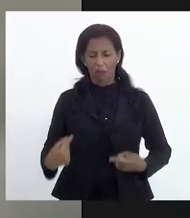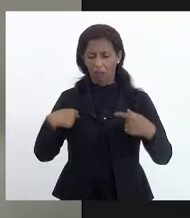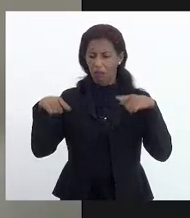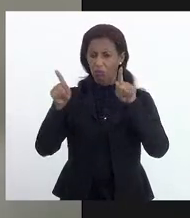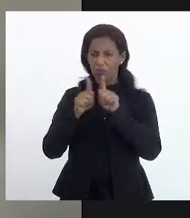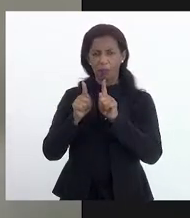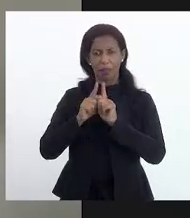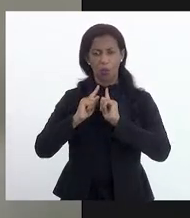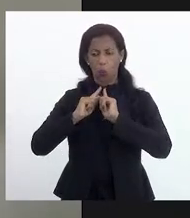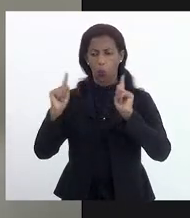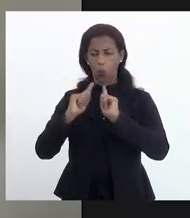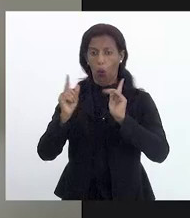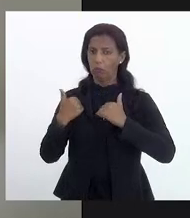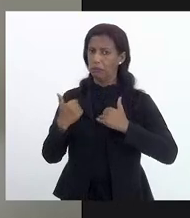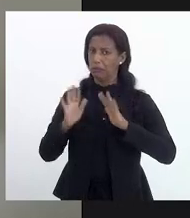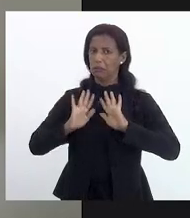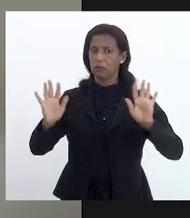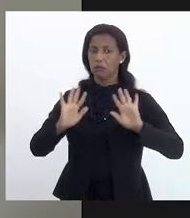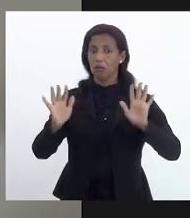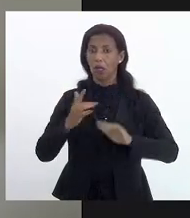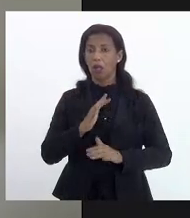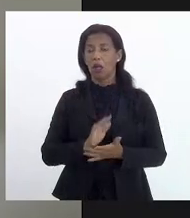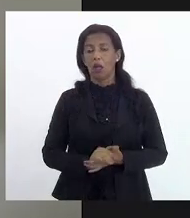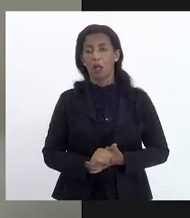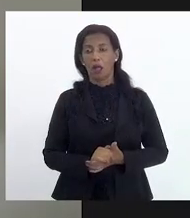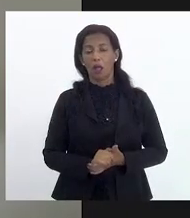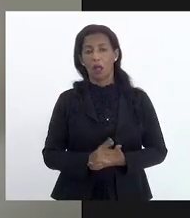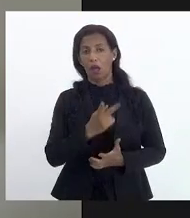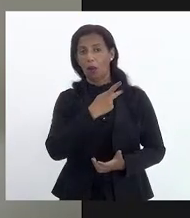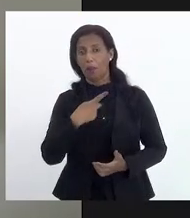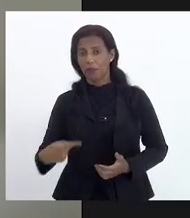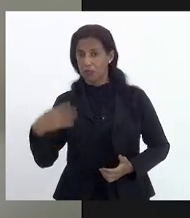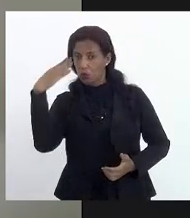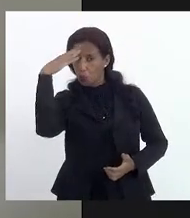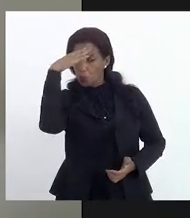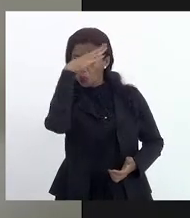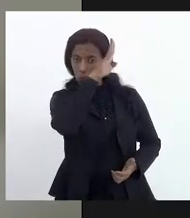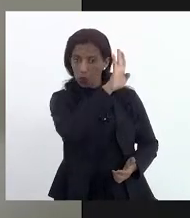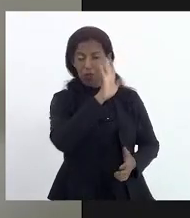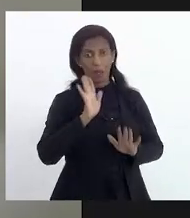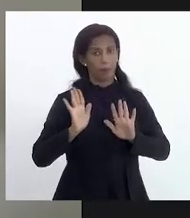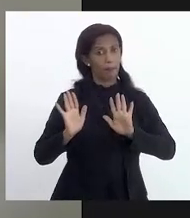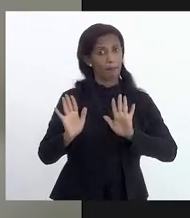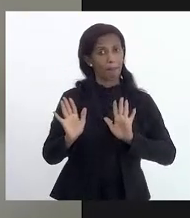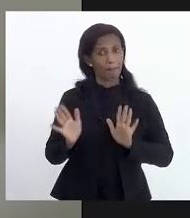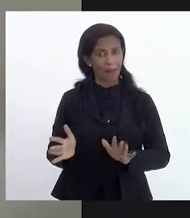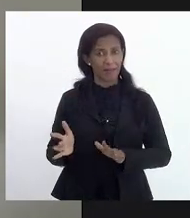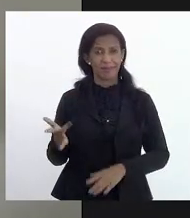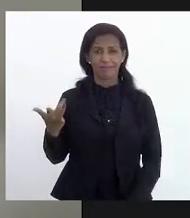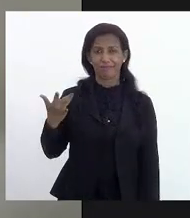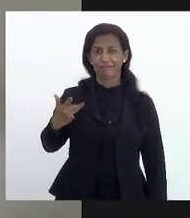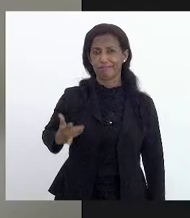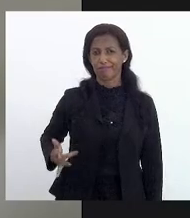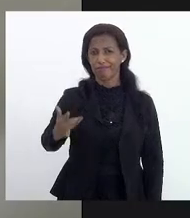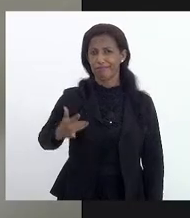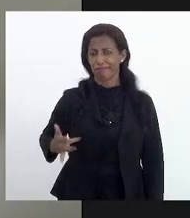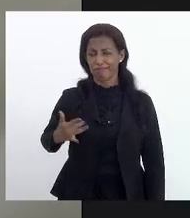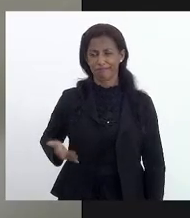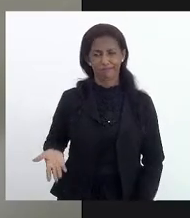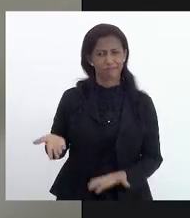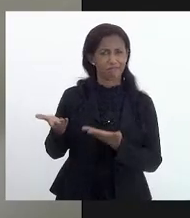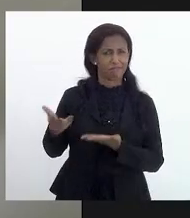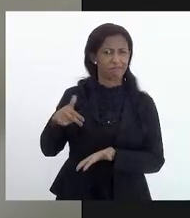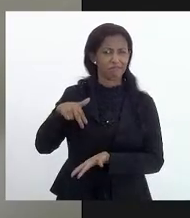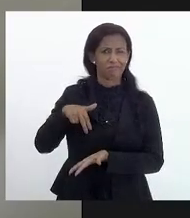venho criticando e não critico ao presidente Jair Bolsonaro, mas é lamentável a postura,